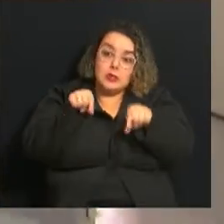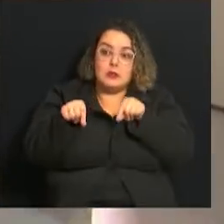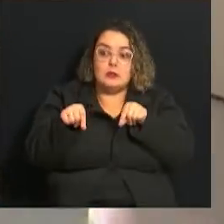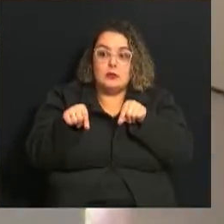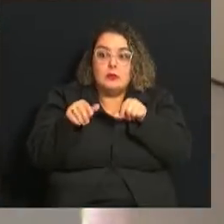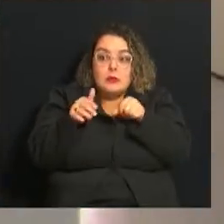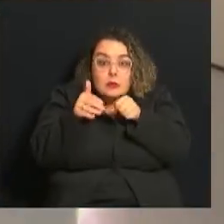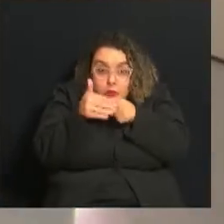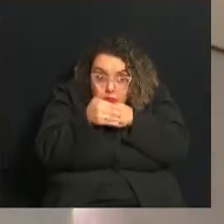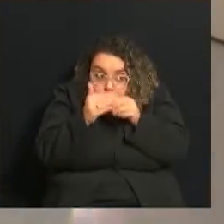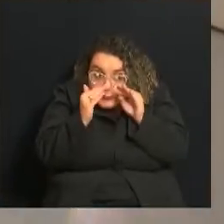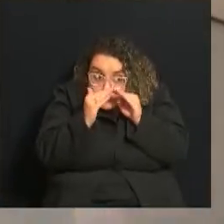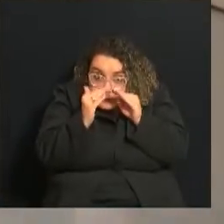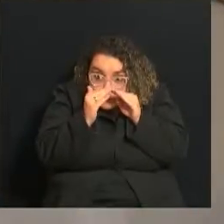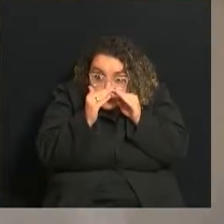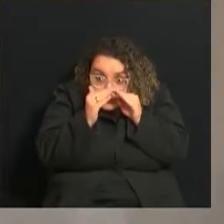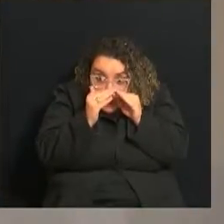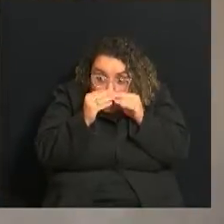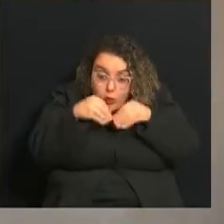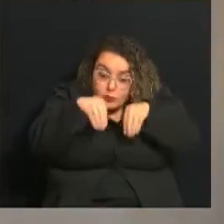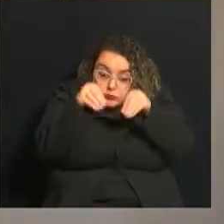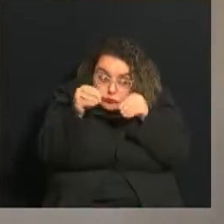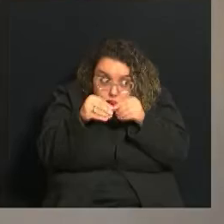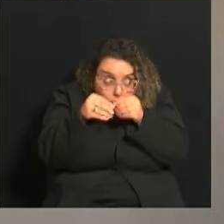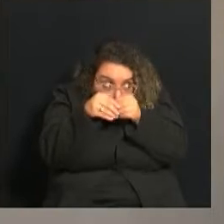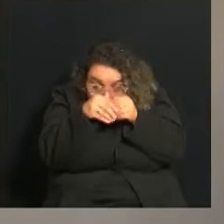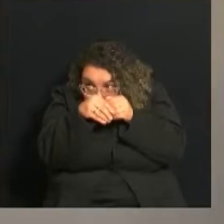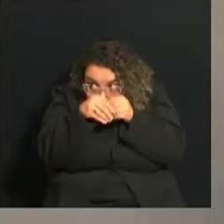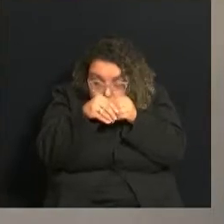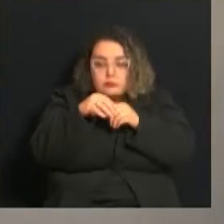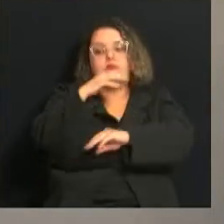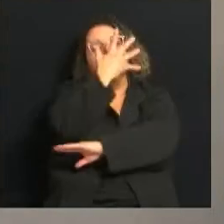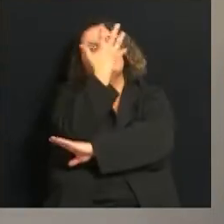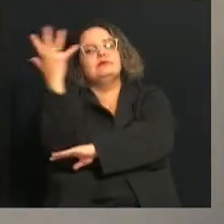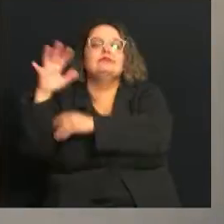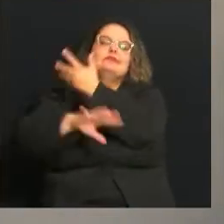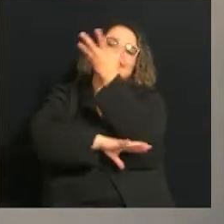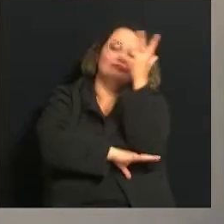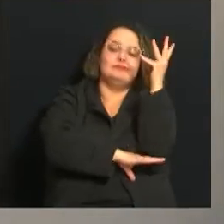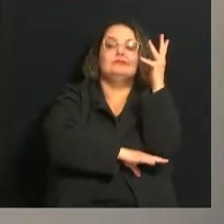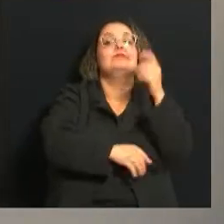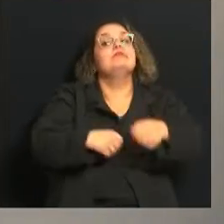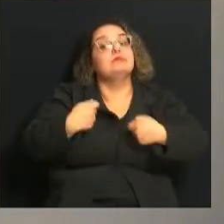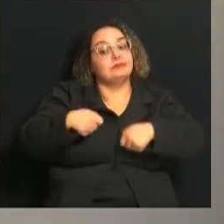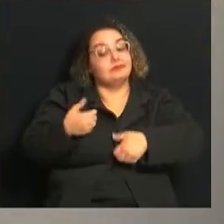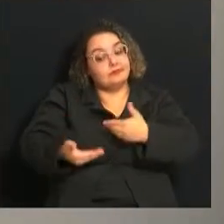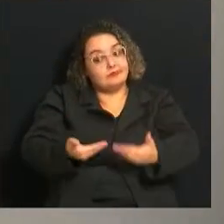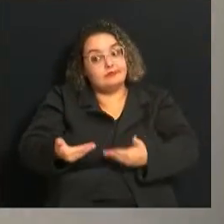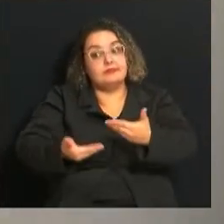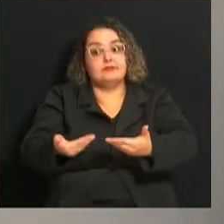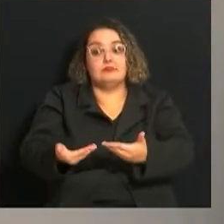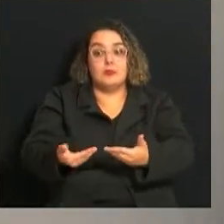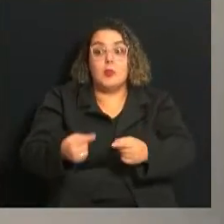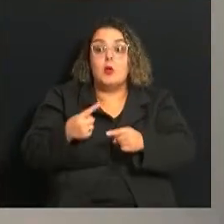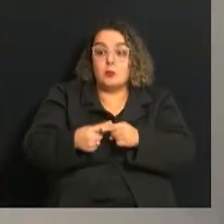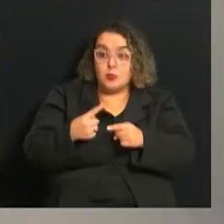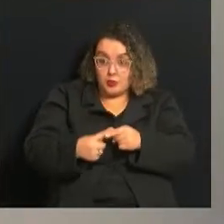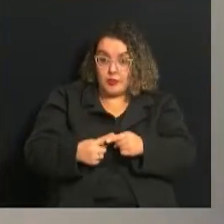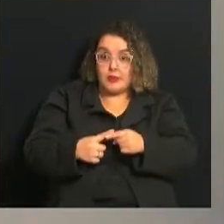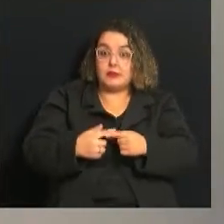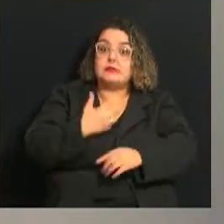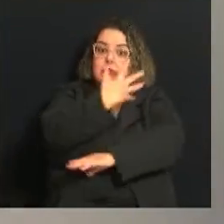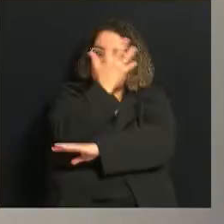nas casinhas ou paninhos. São bichos silvestres que precisam de cuidados, pois na natureza já